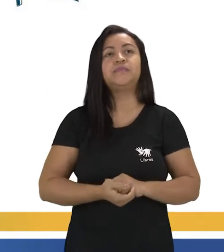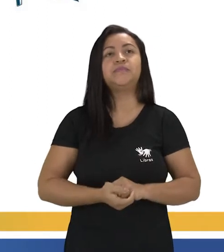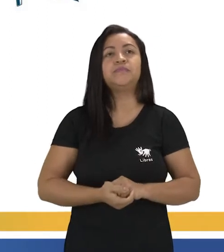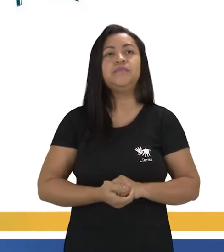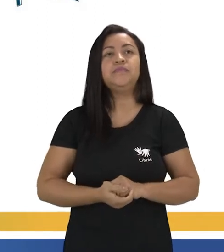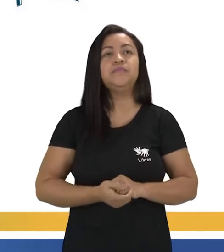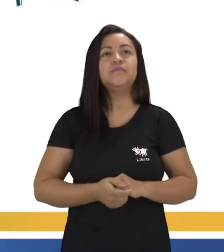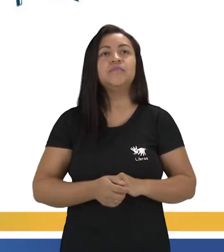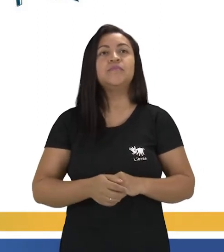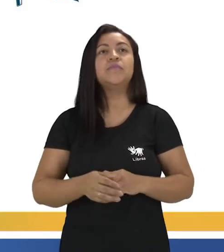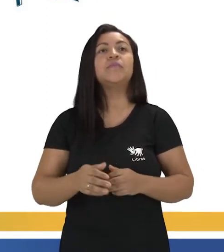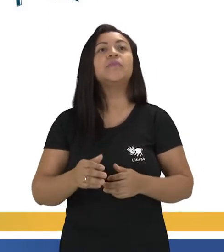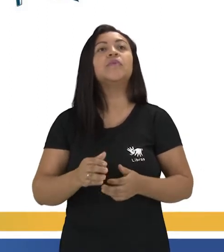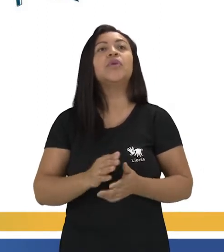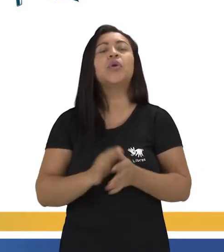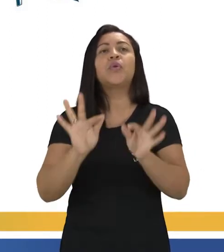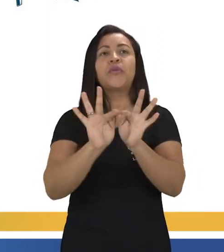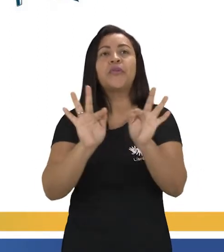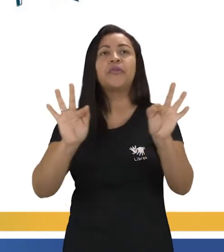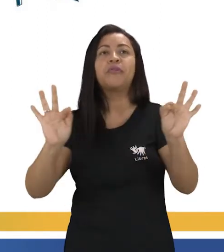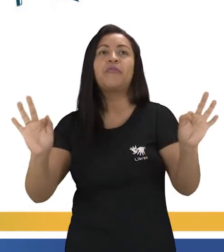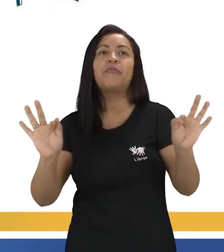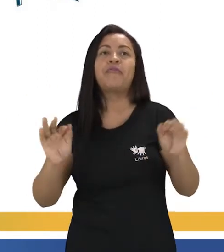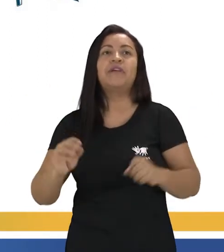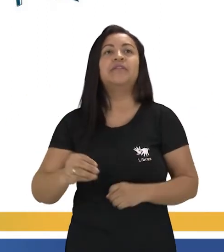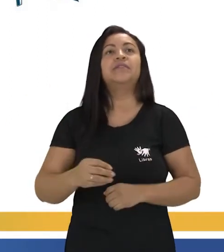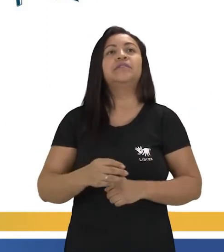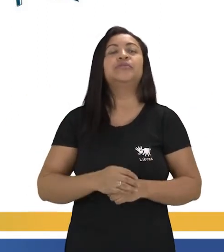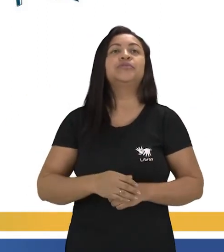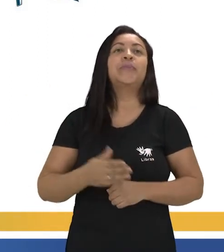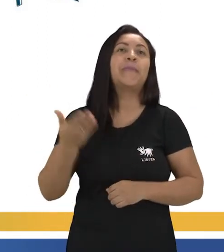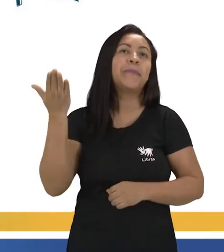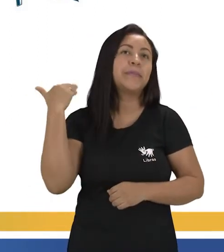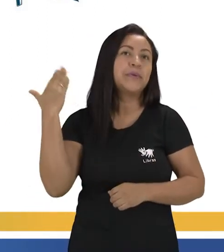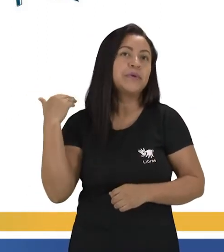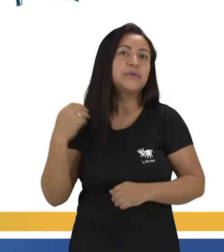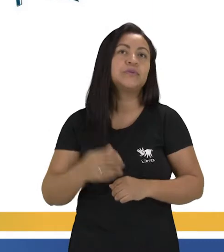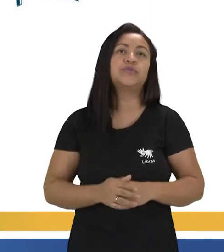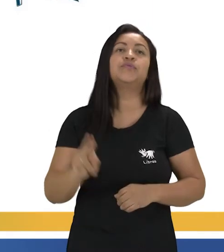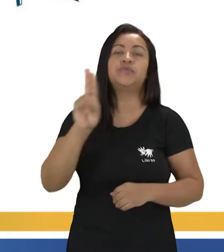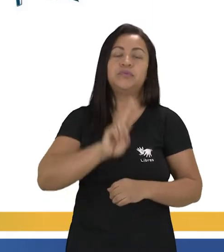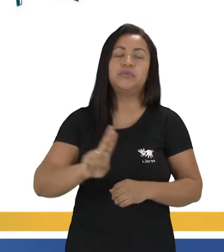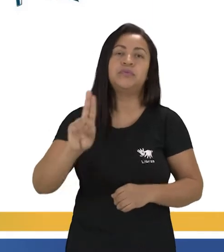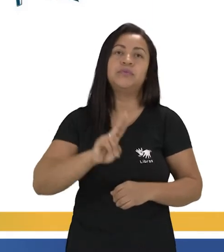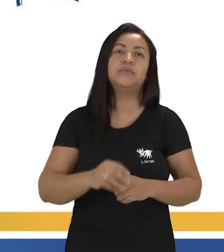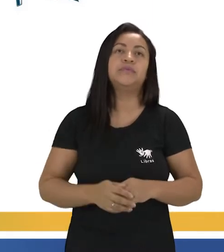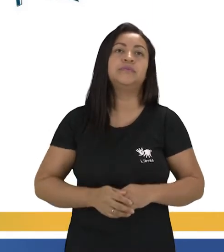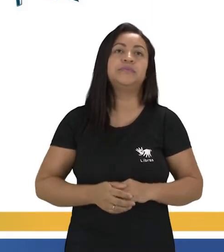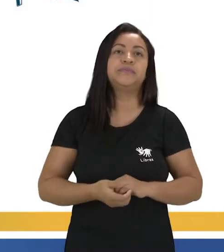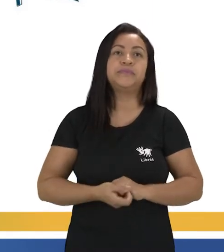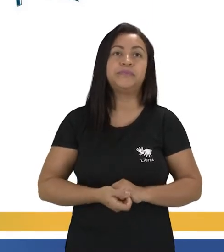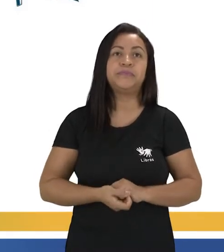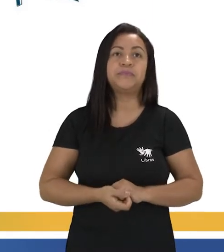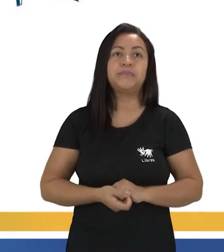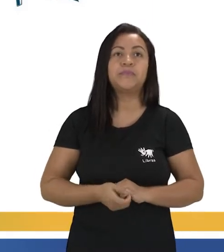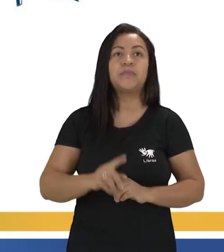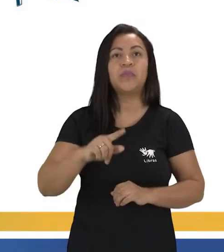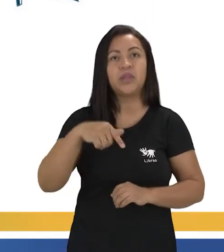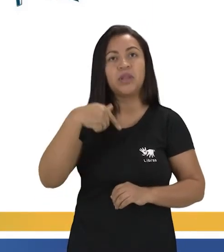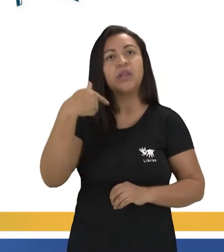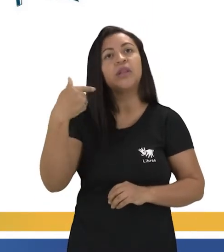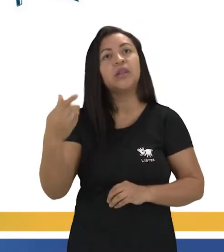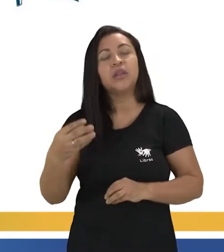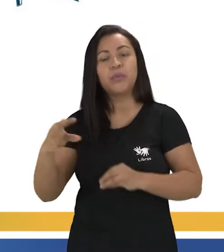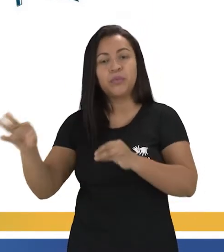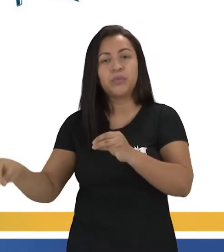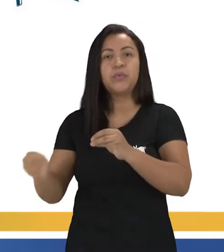Geralmente, quando nós temos lá perfect escrito, sempre vai ser passado particípio que nós vamos utilizar. Tudo bem? E depois o complemento.